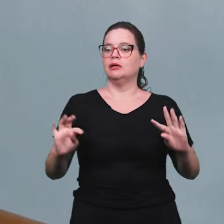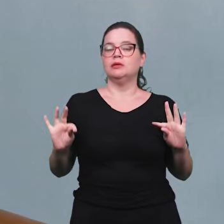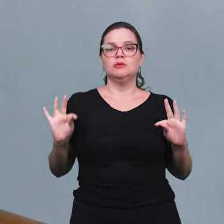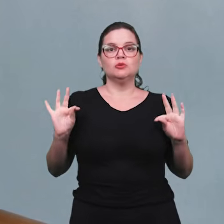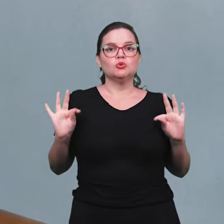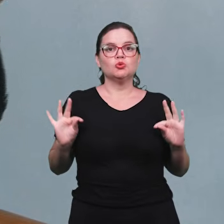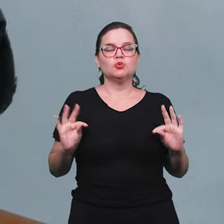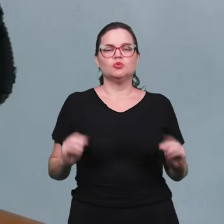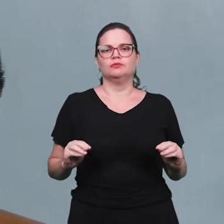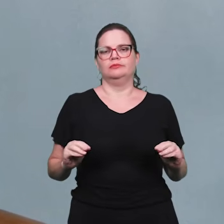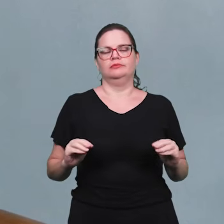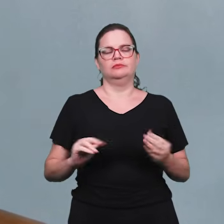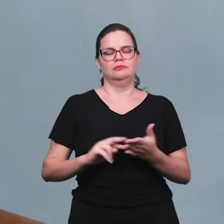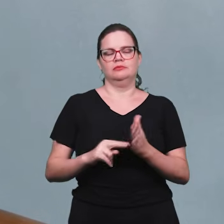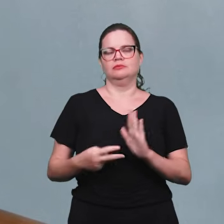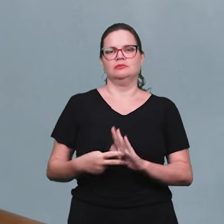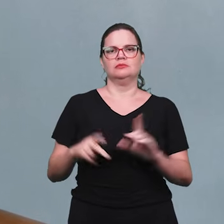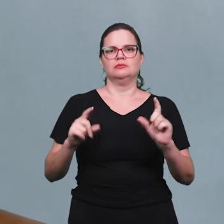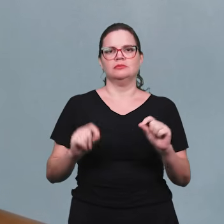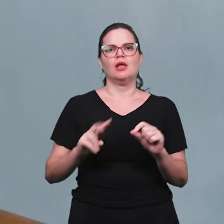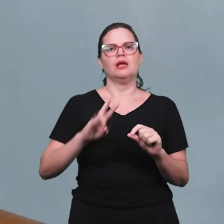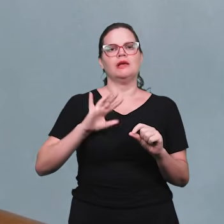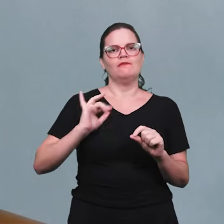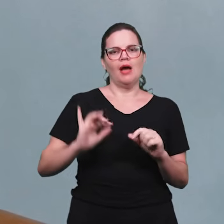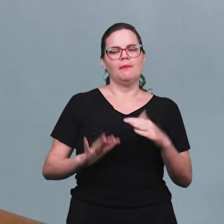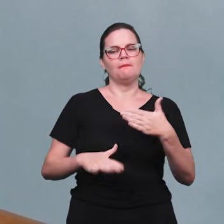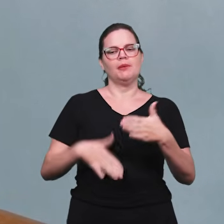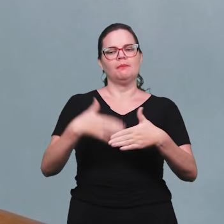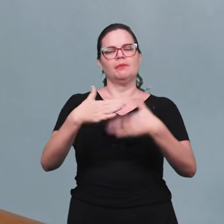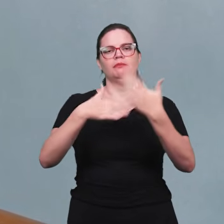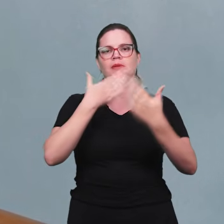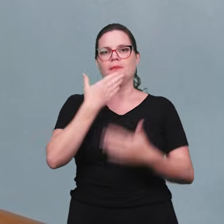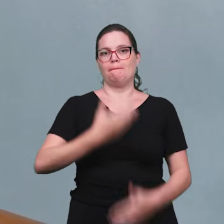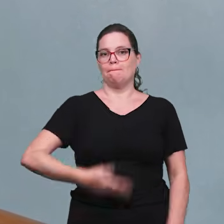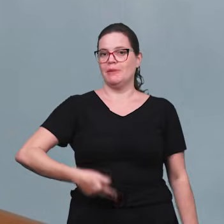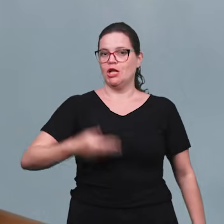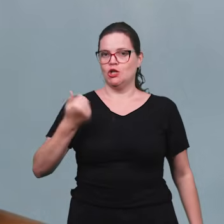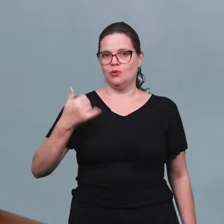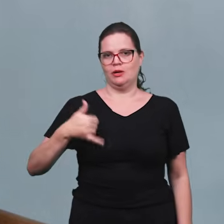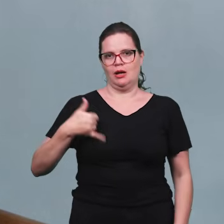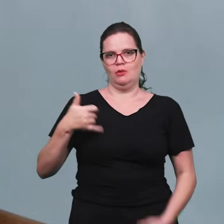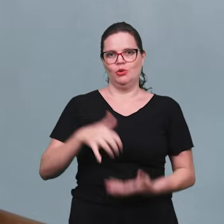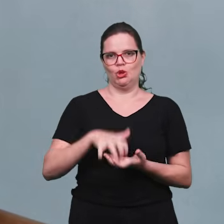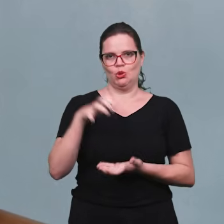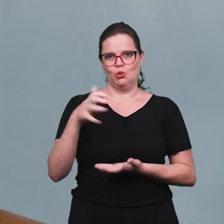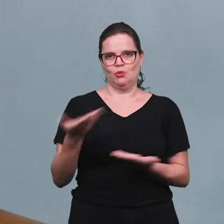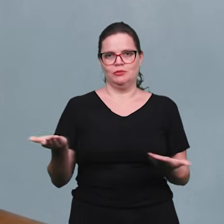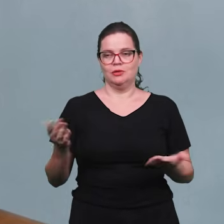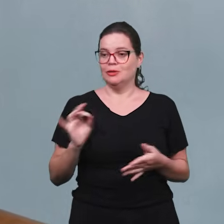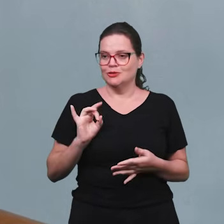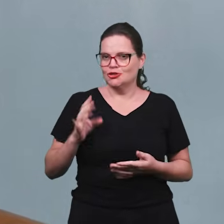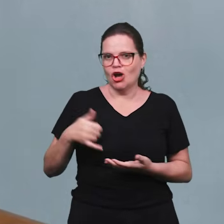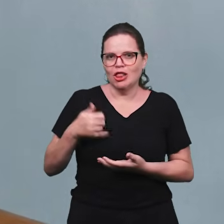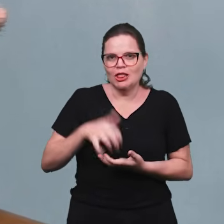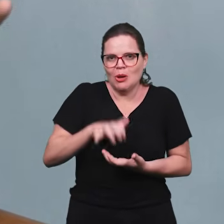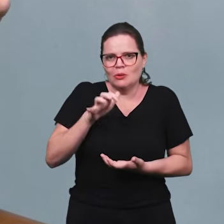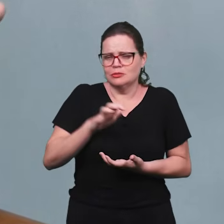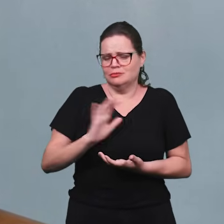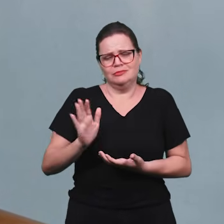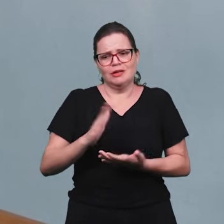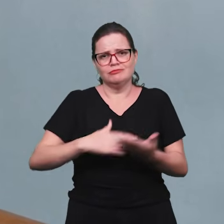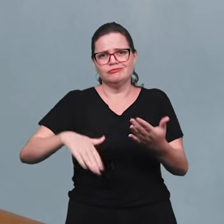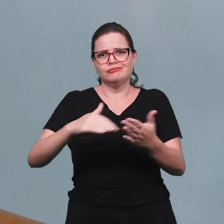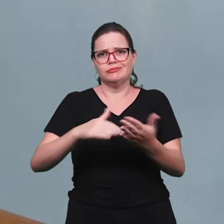isso são indícios que vai melhorar a vida dos idosos, né? Não é só dos idosos, hoje todos